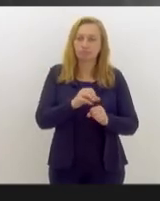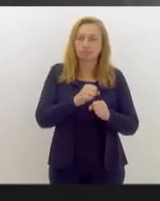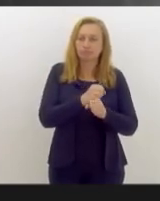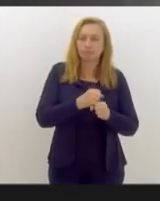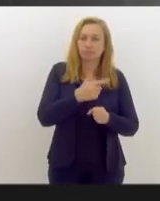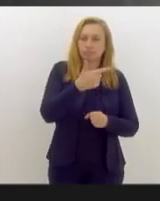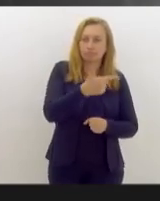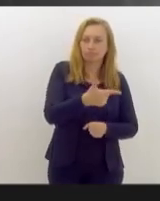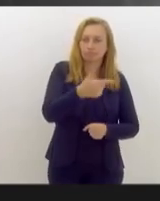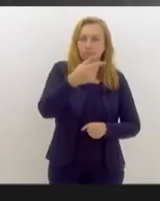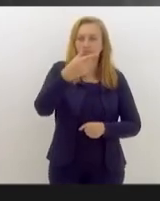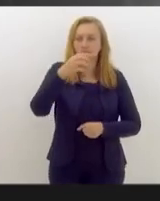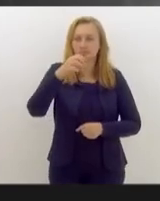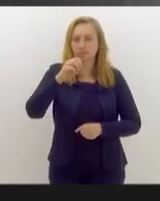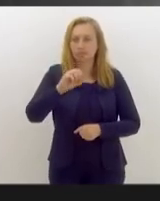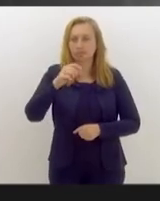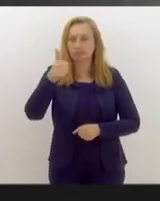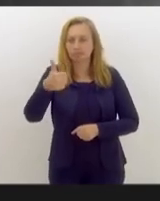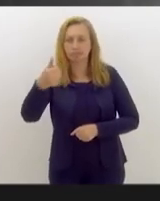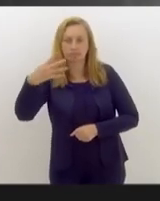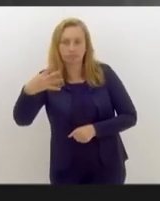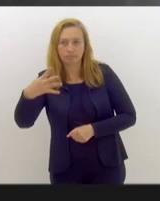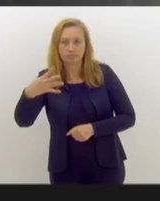2014 e tinha vigência de 10 anos.